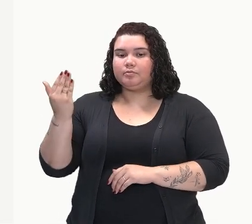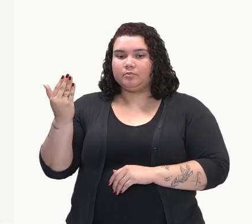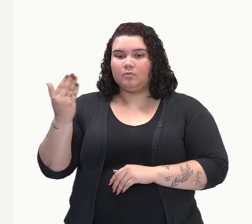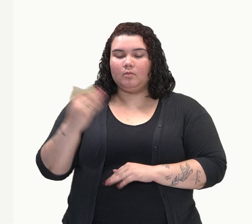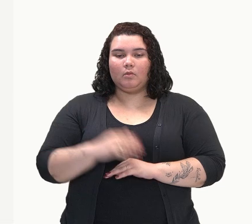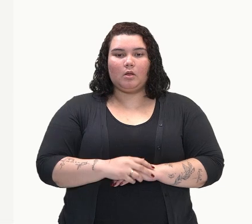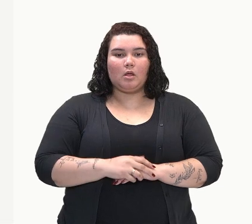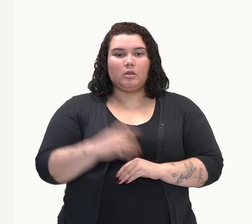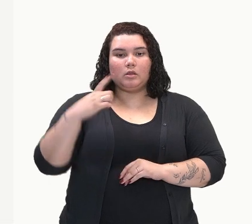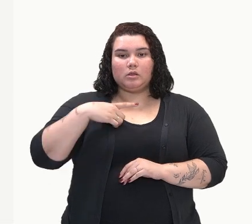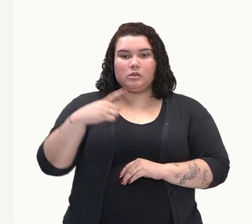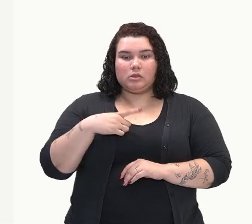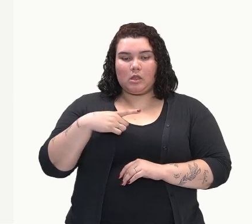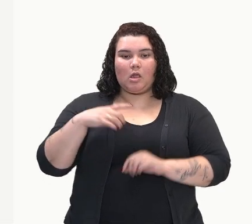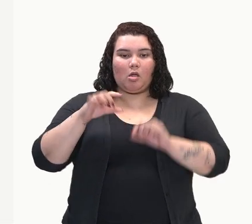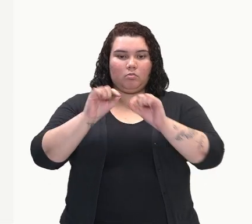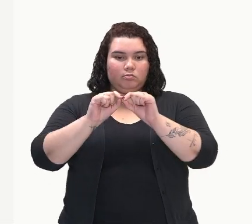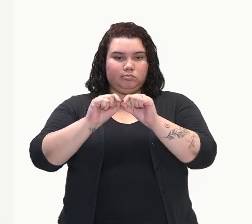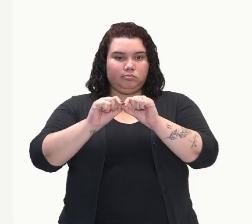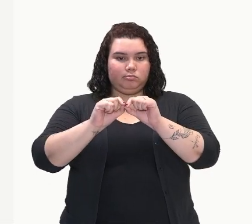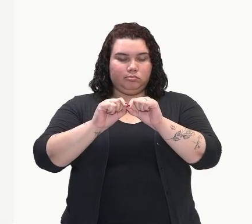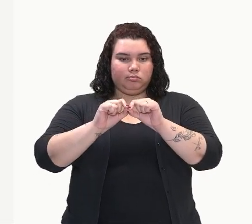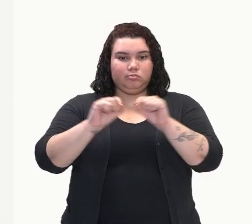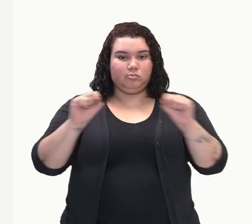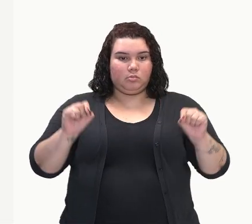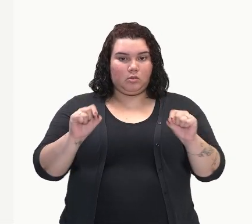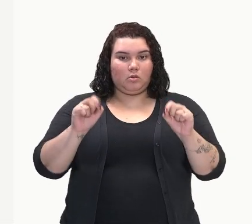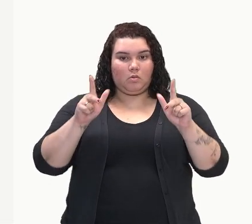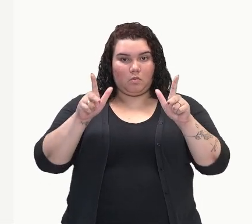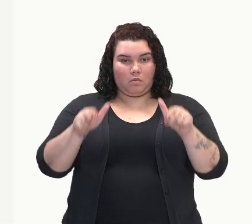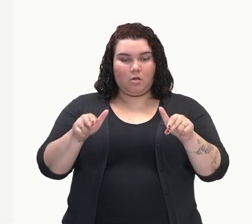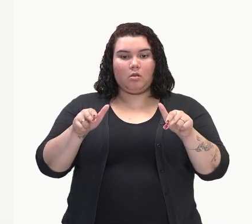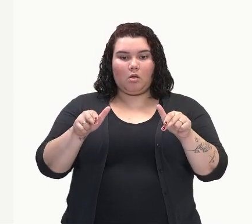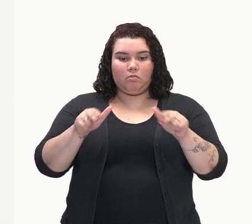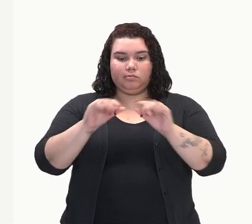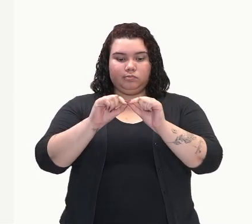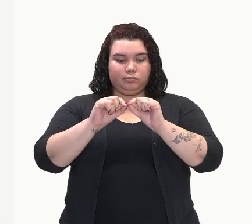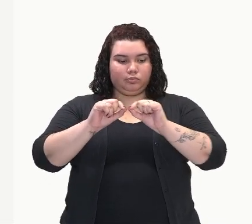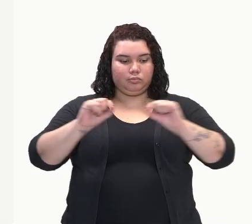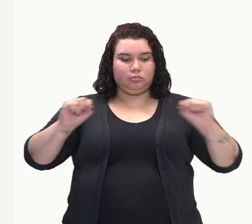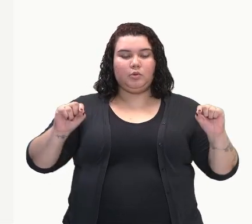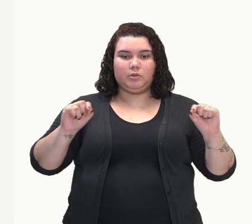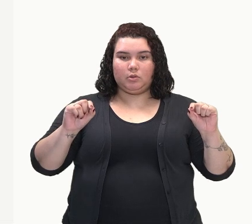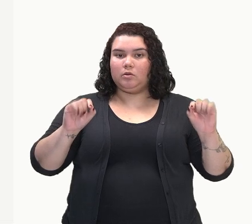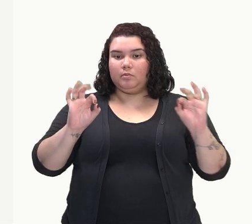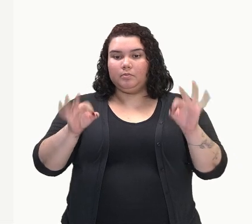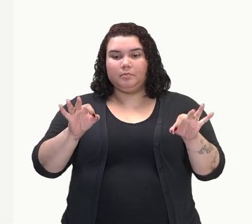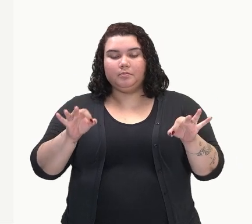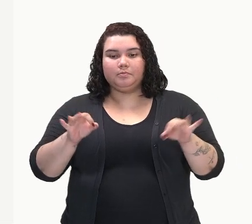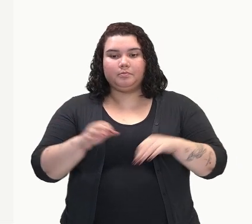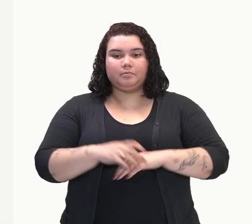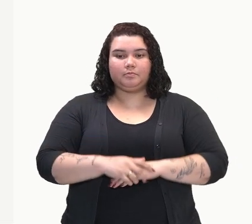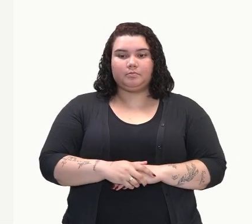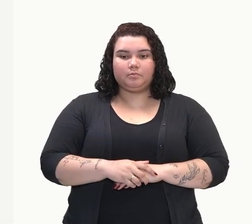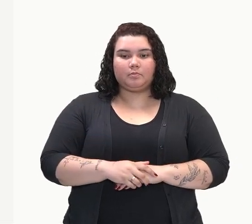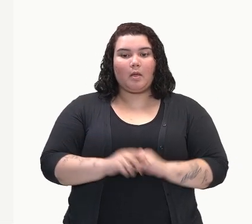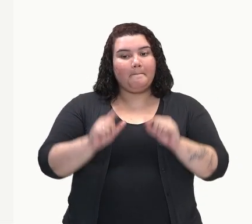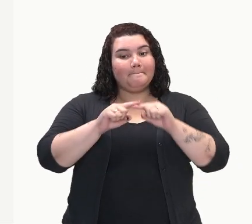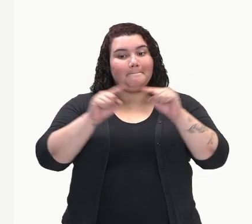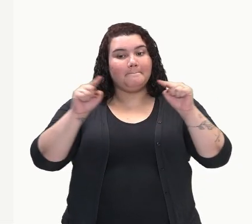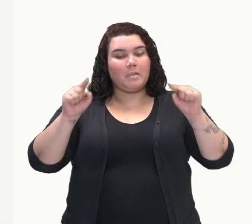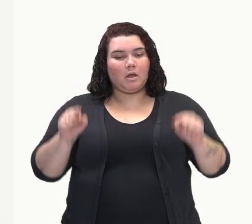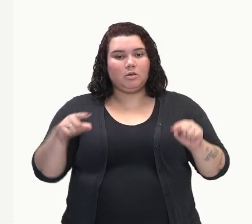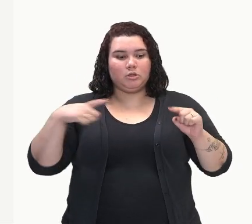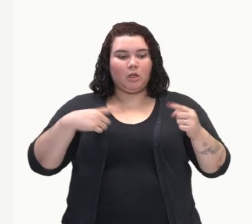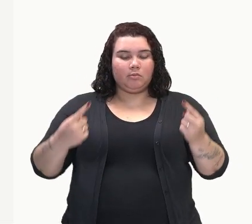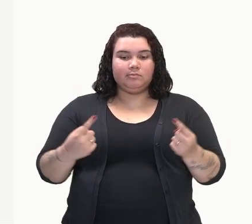ter forças que têm mesma direção, veja que a direção continua sendo horizontal, né? Tá aqui o nosso corpinho. Mas agora elas têm